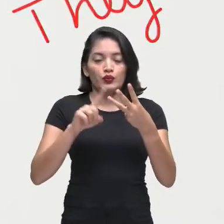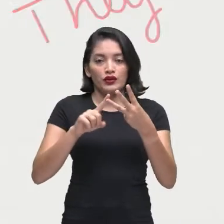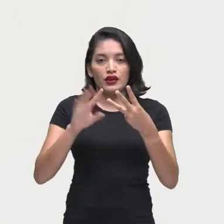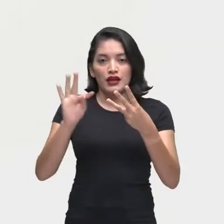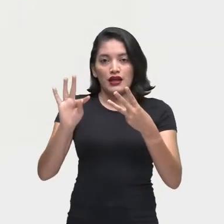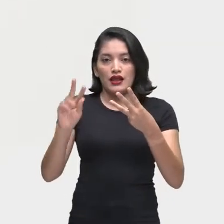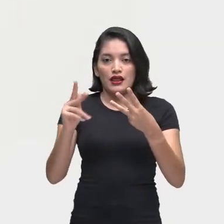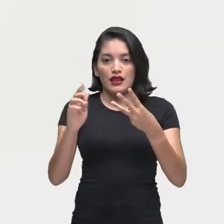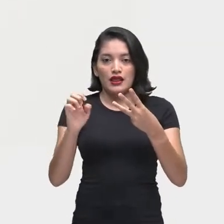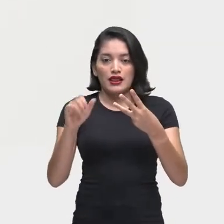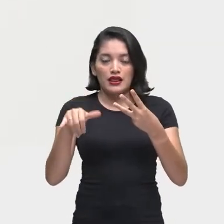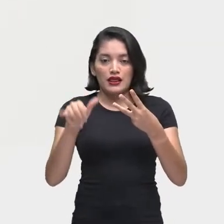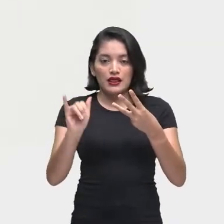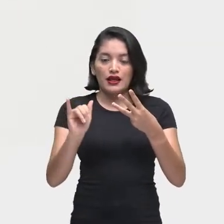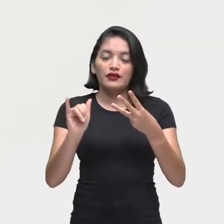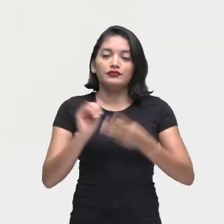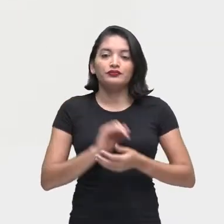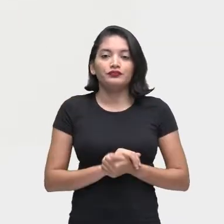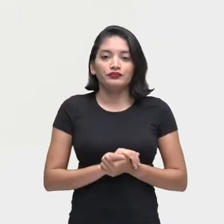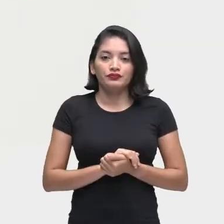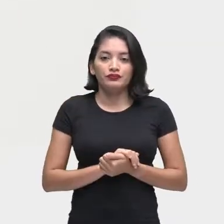a We love